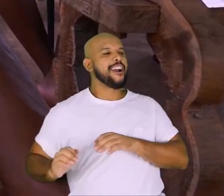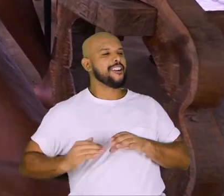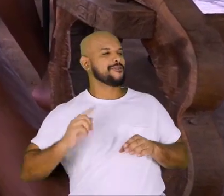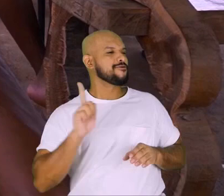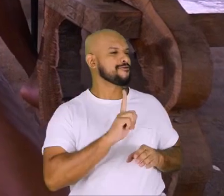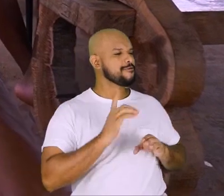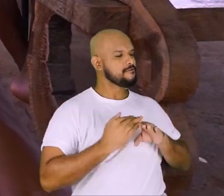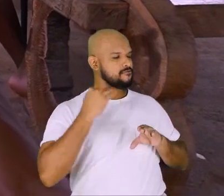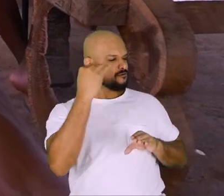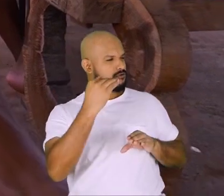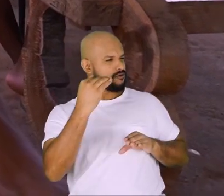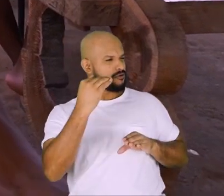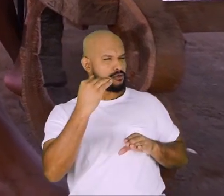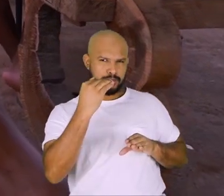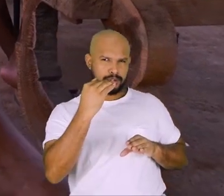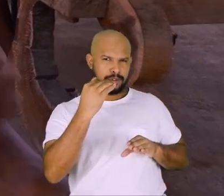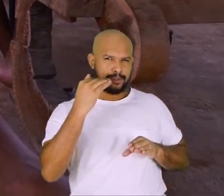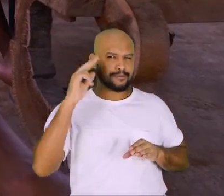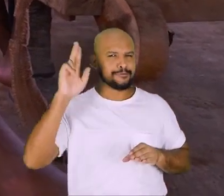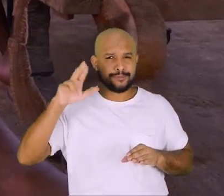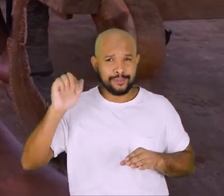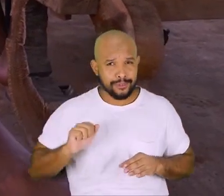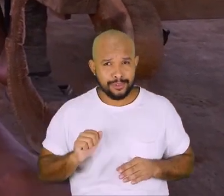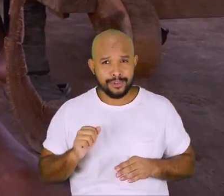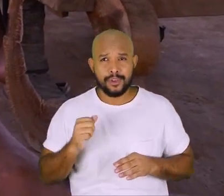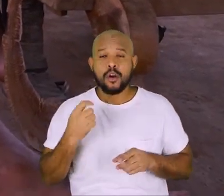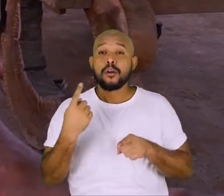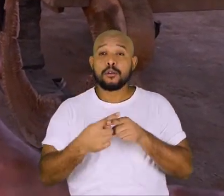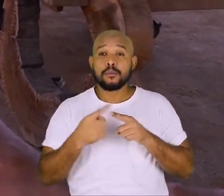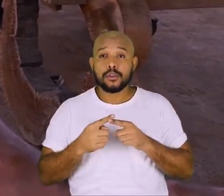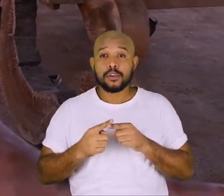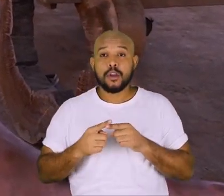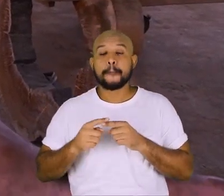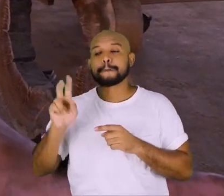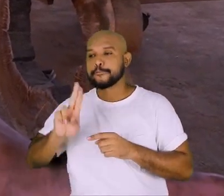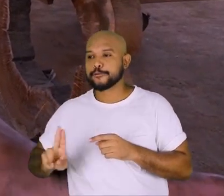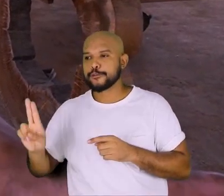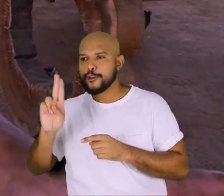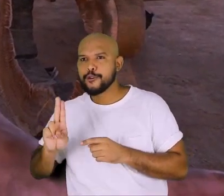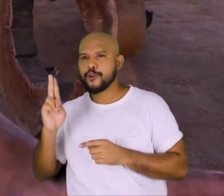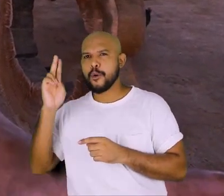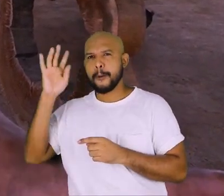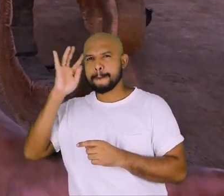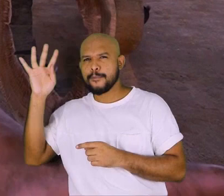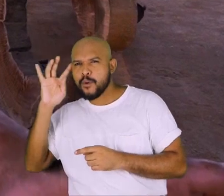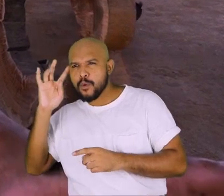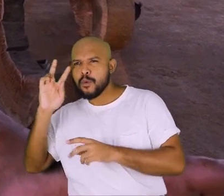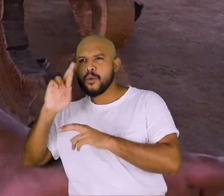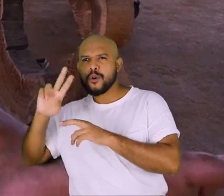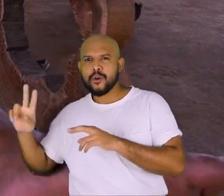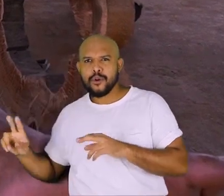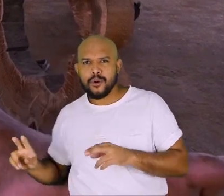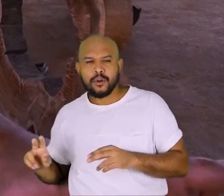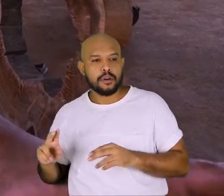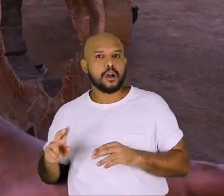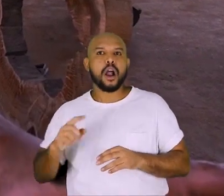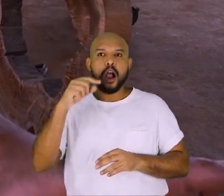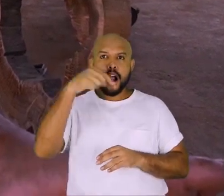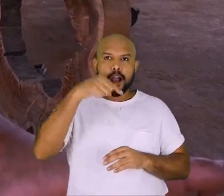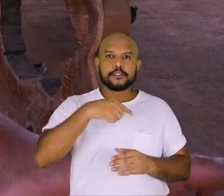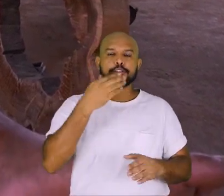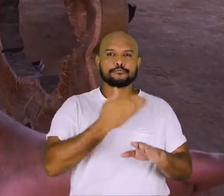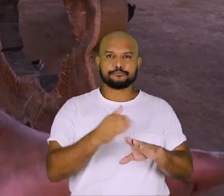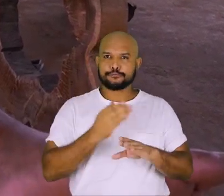que já sabe tudo e vem, acha que é superior a nós. Não vai ser, e nunca. Por quê? Porque na universidade é